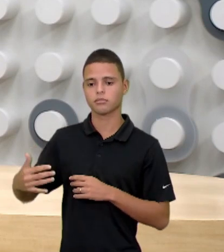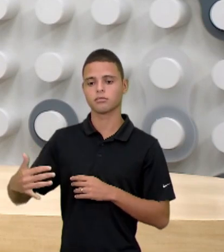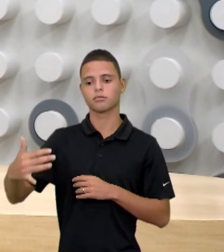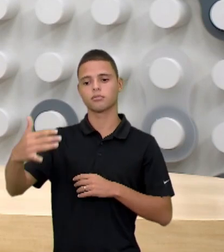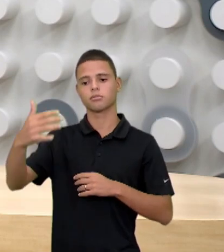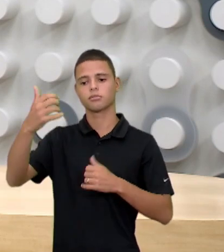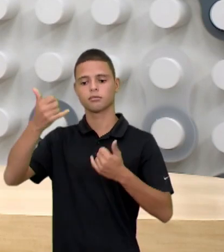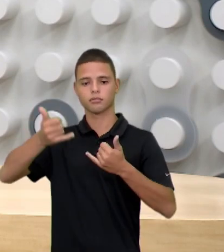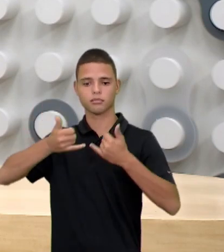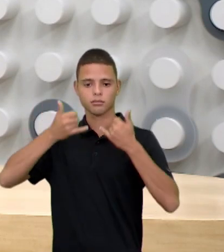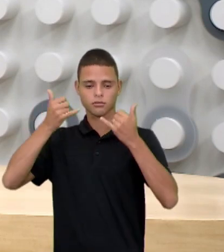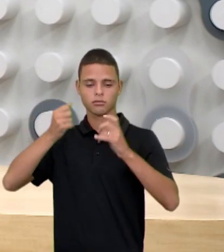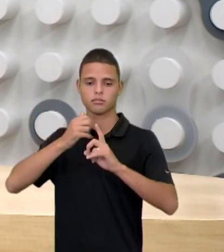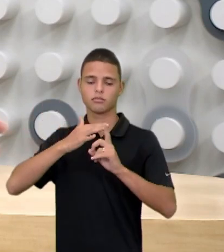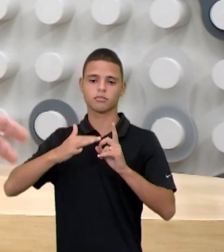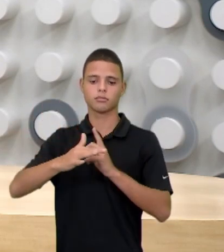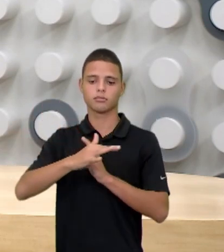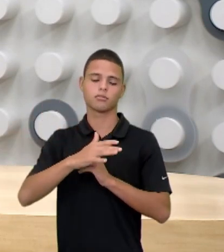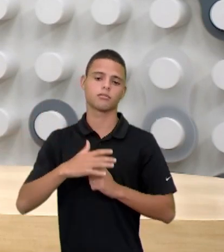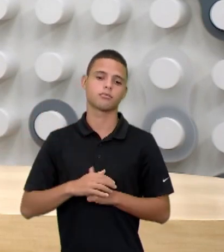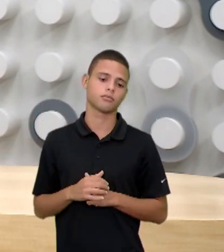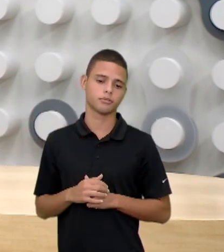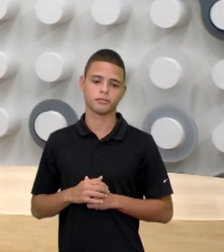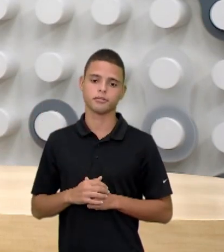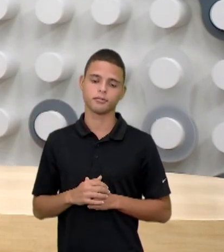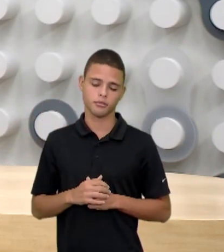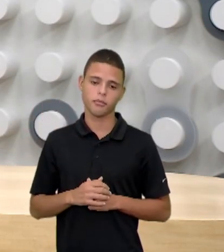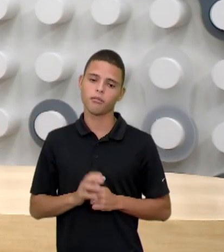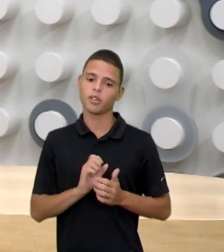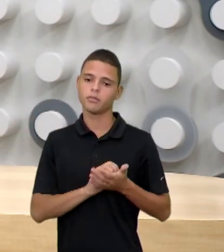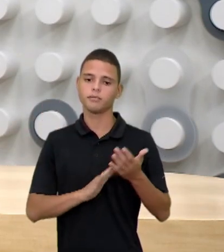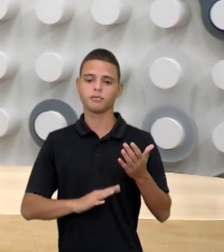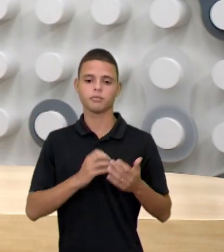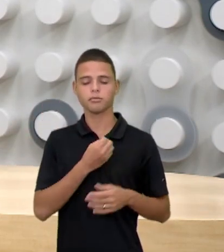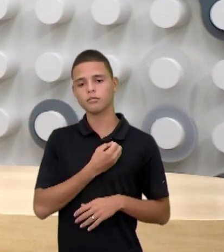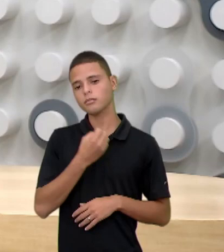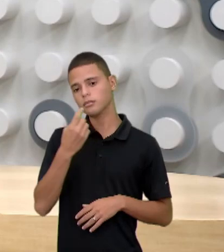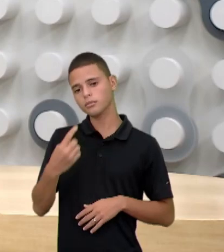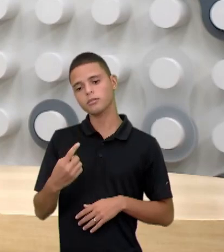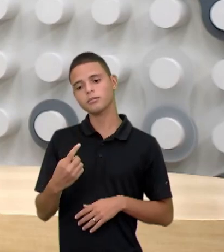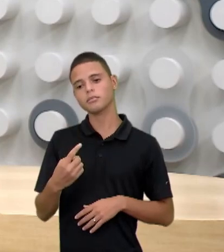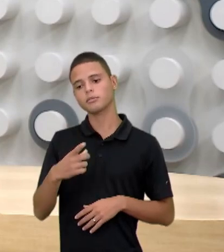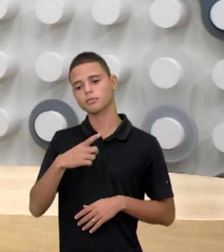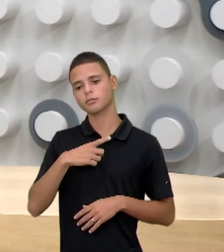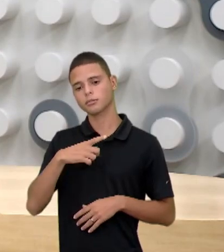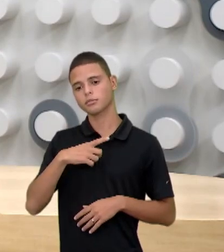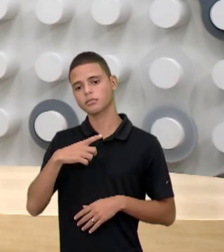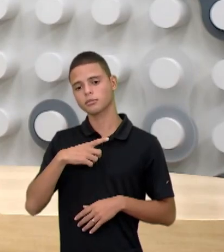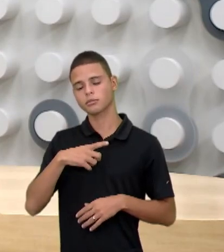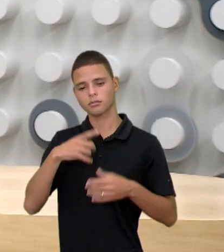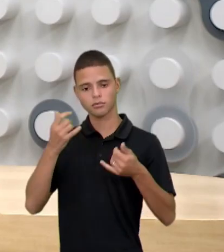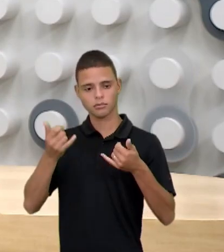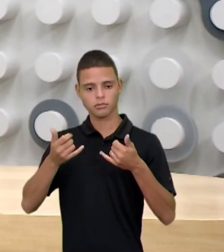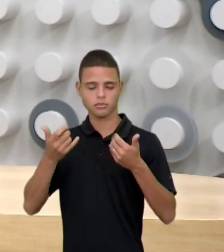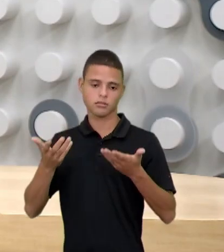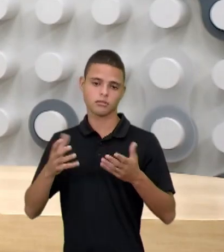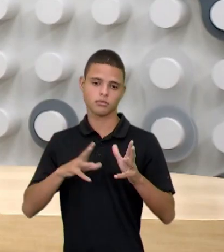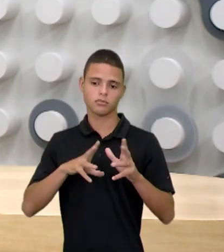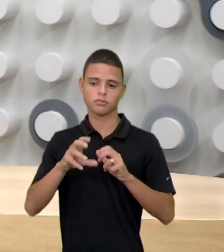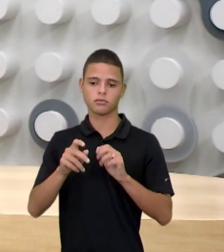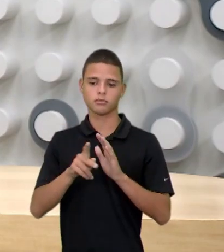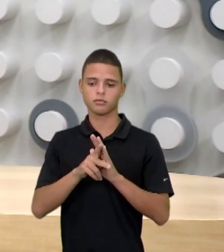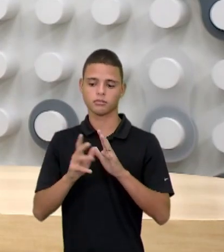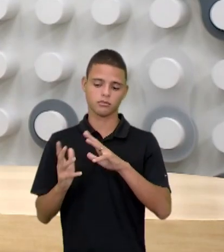informações para a sociedade. Então é isso aí, a atividade 1, ela está nessa formação aí da Terra, né, finalizando aí